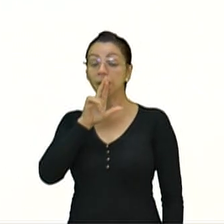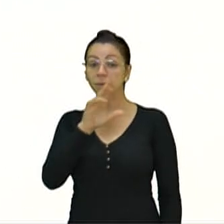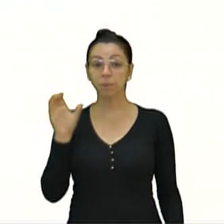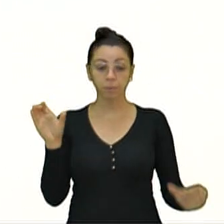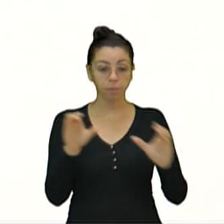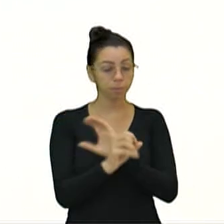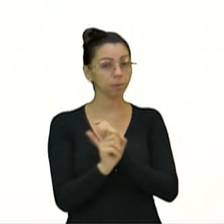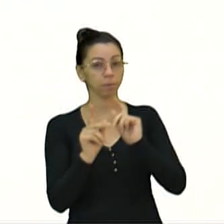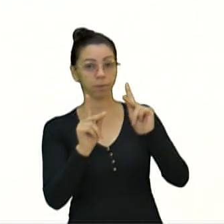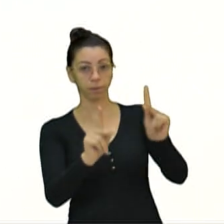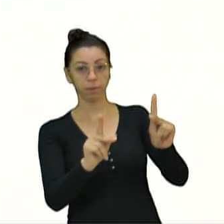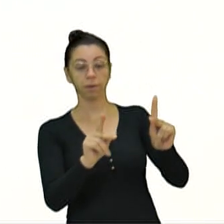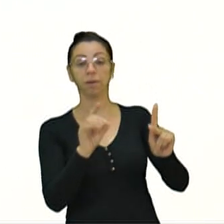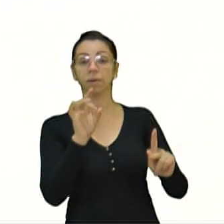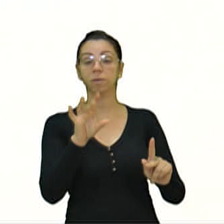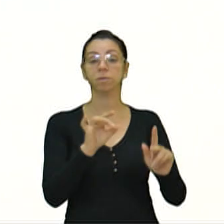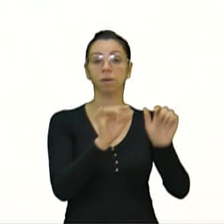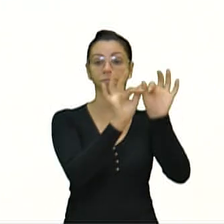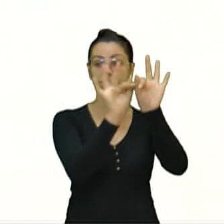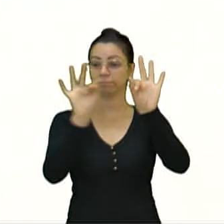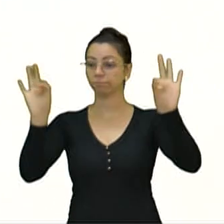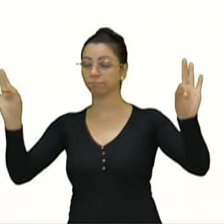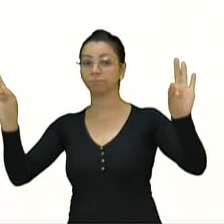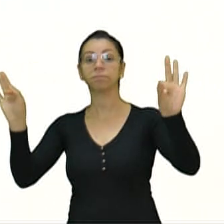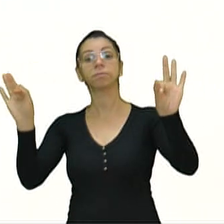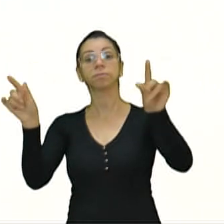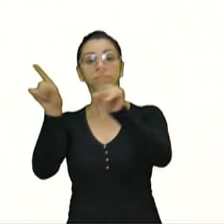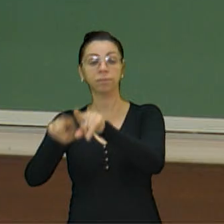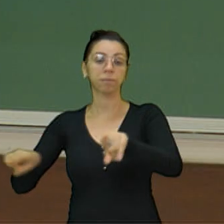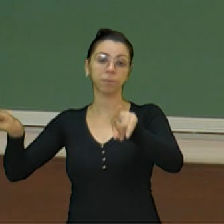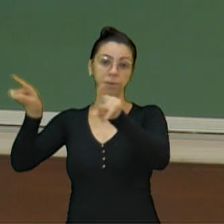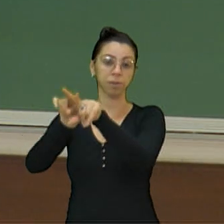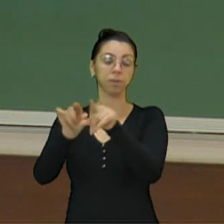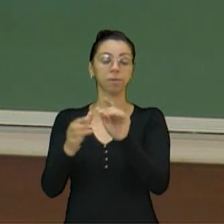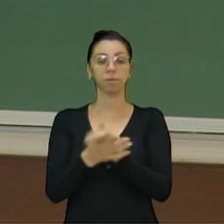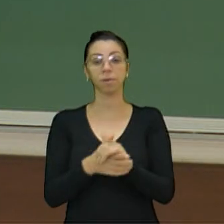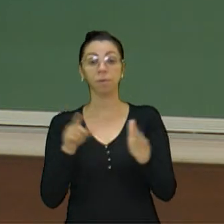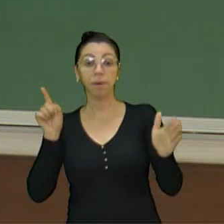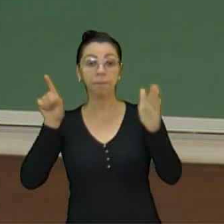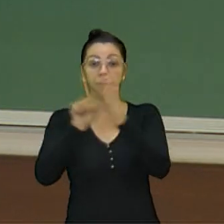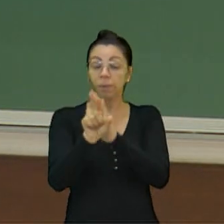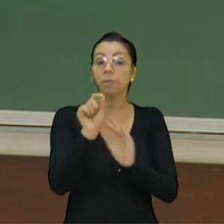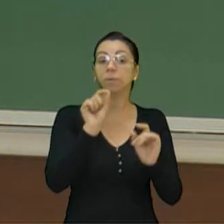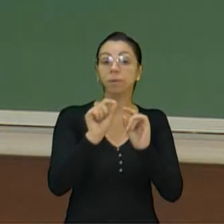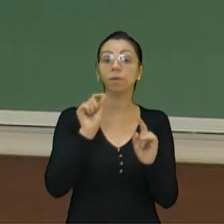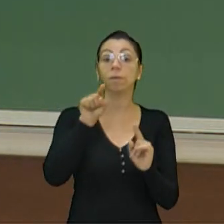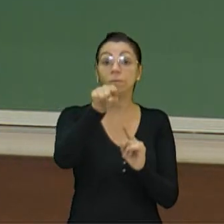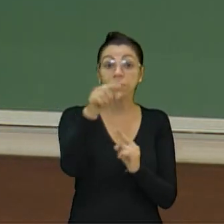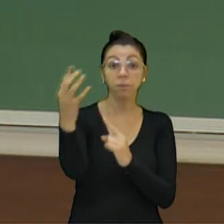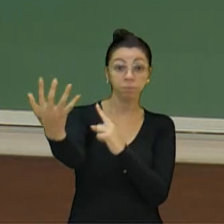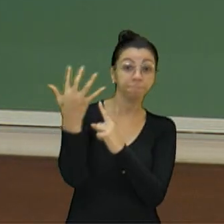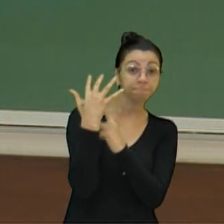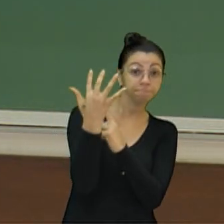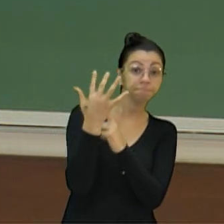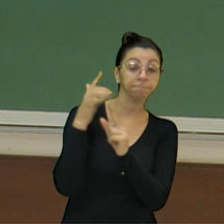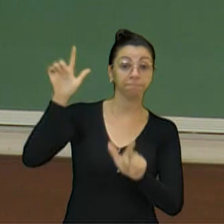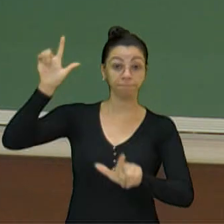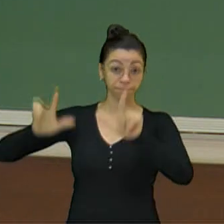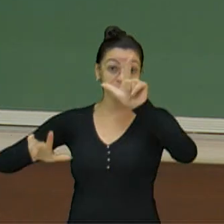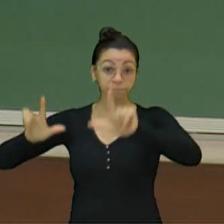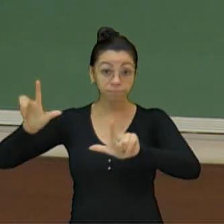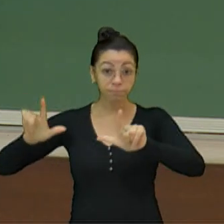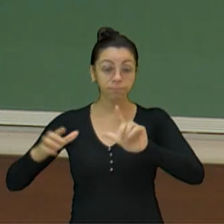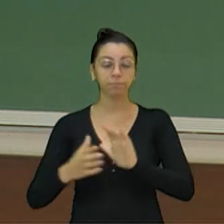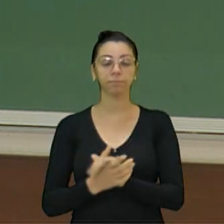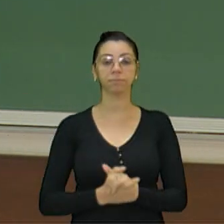completa, beleza, né? Porque bastava repetir o resto da frase. E a pergunta era se você é influenciado por comerciais na televisão. E